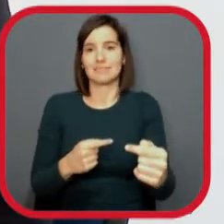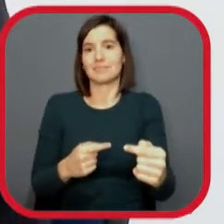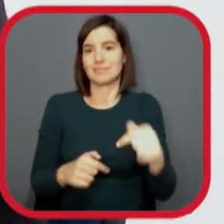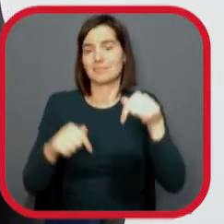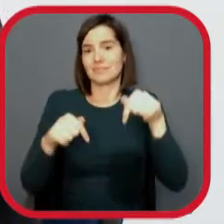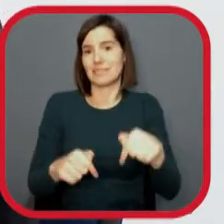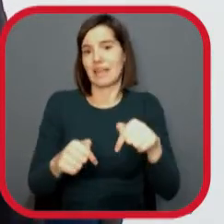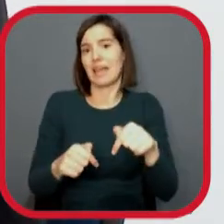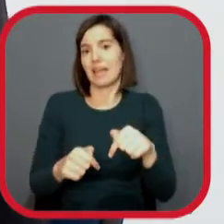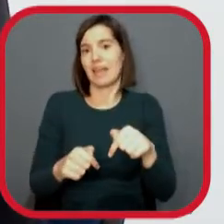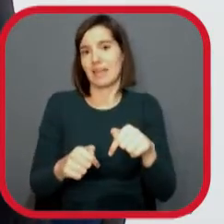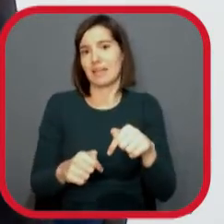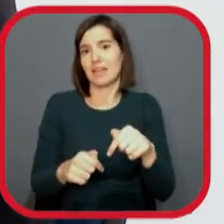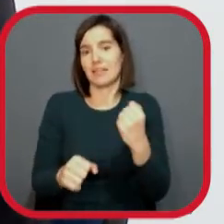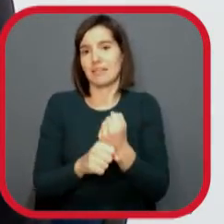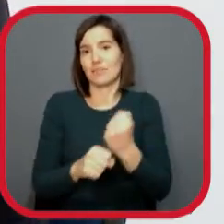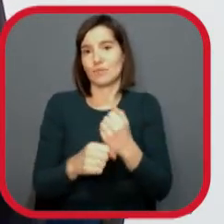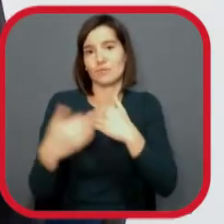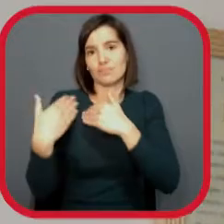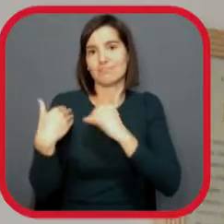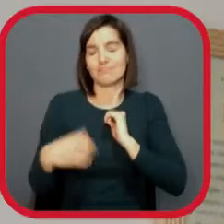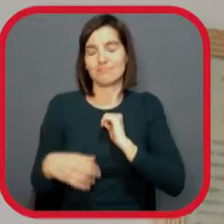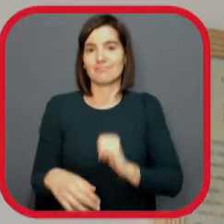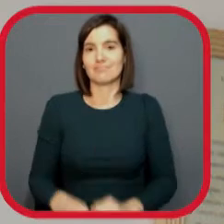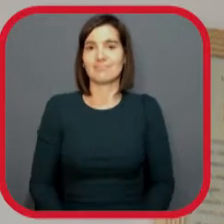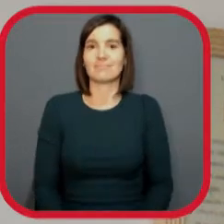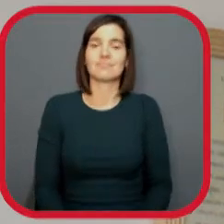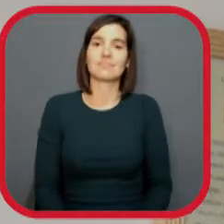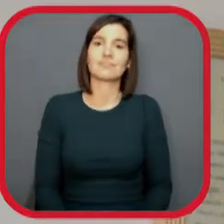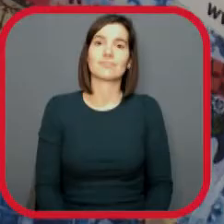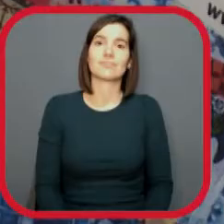diário neste núcleo de imprensa e relações públicas.